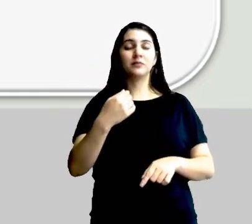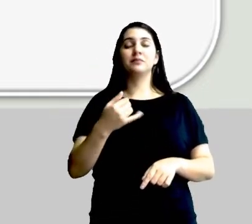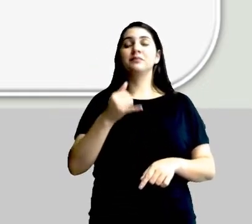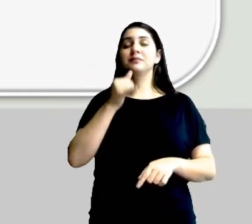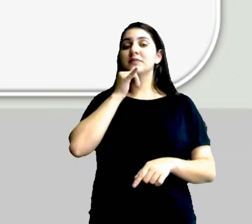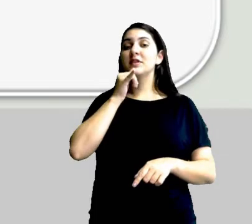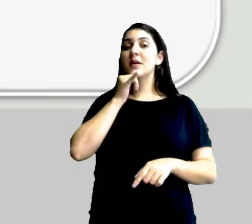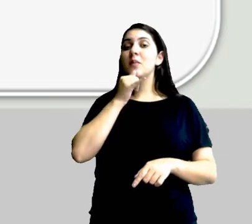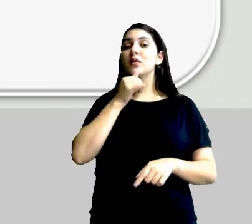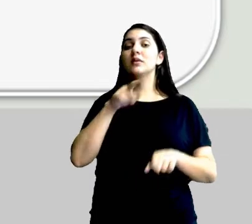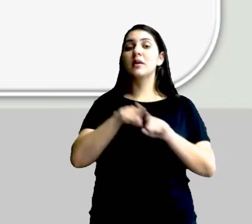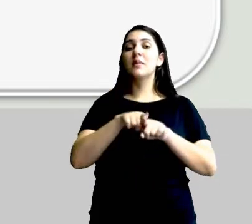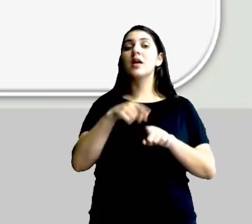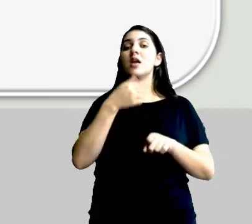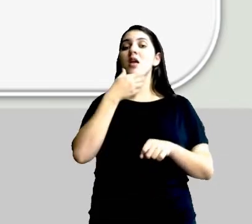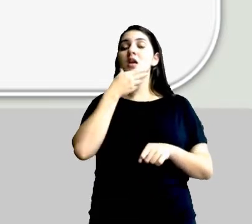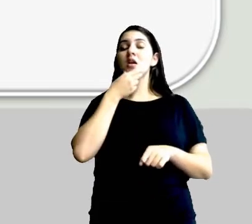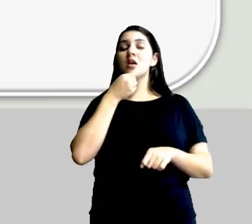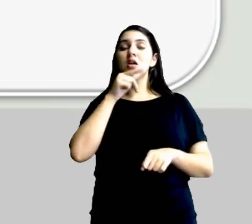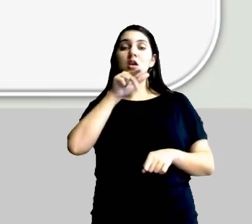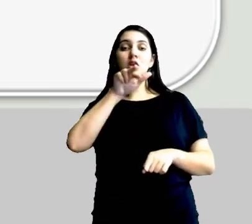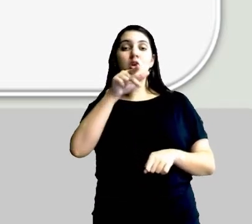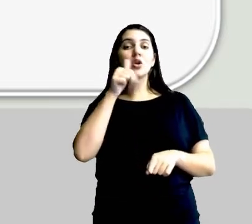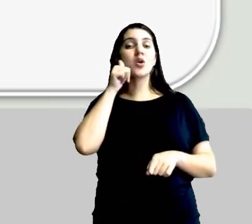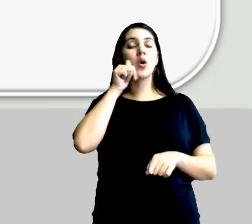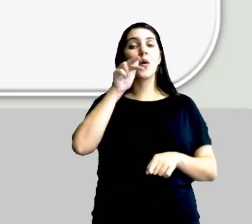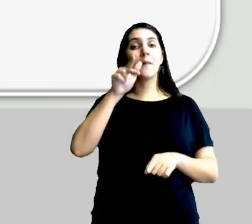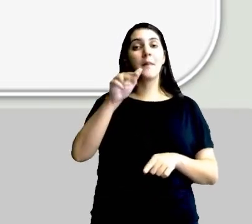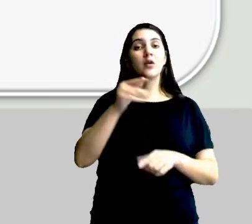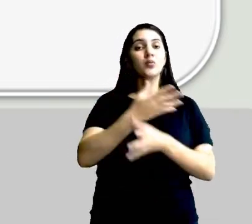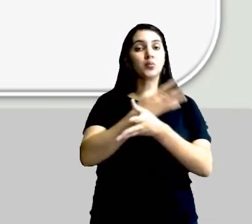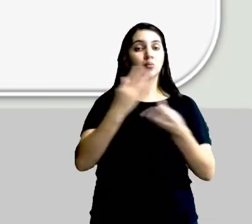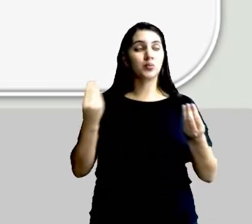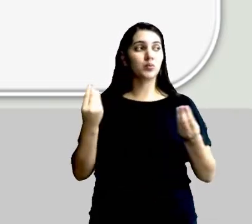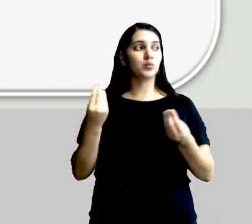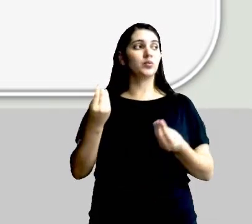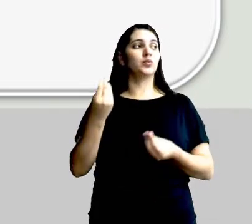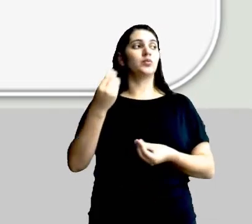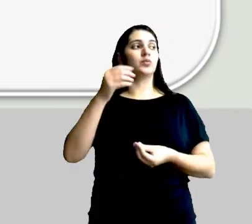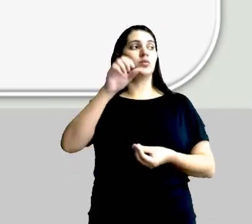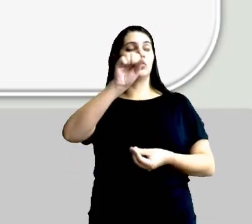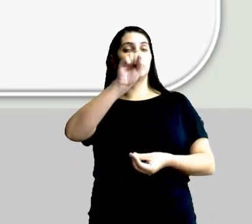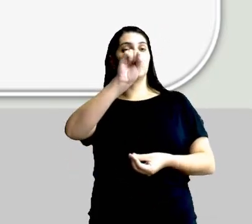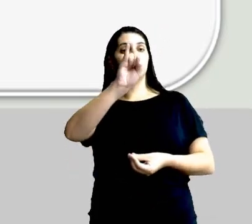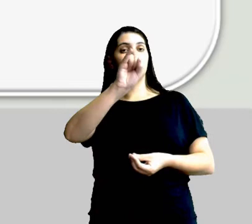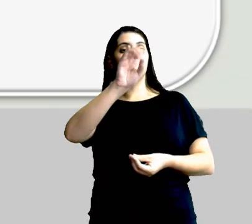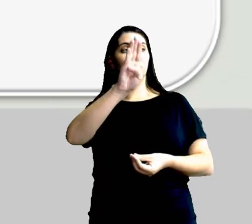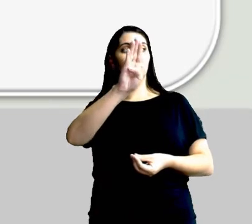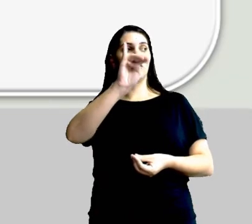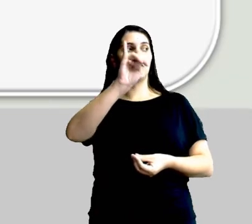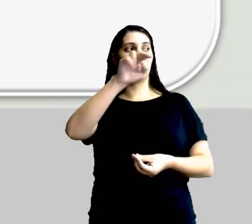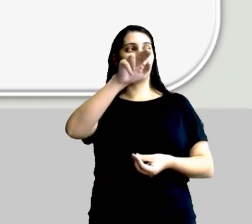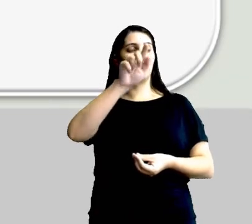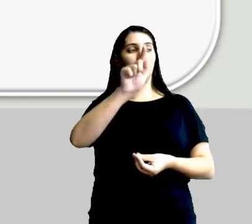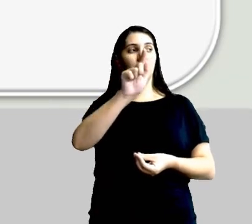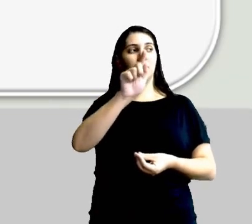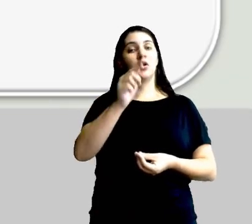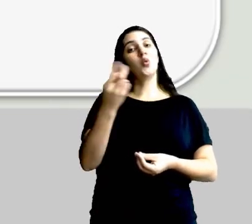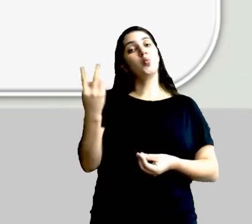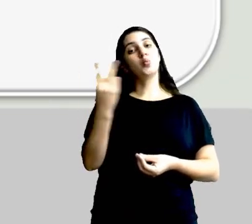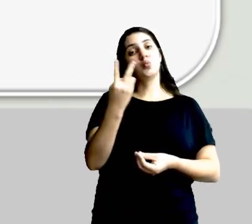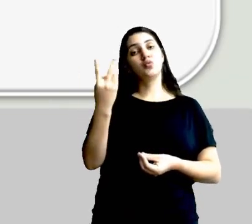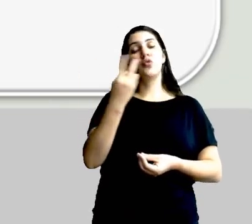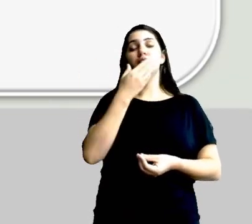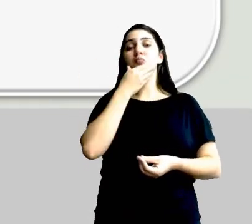no plural, eu uso aí sibling. Sibling para irmãos, quando eu estiver falando sobre os dois,